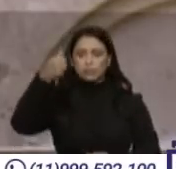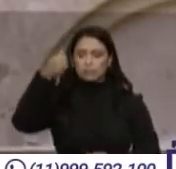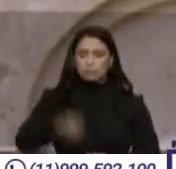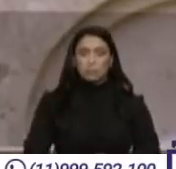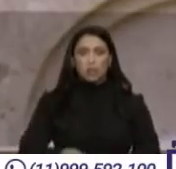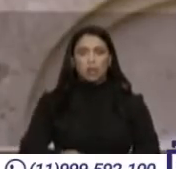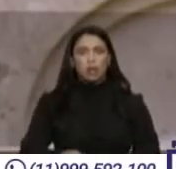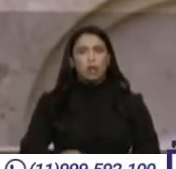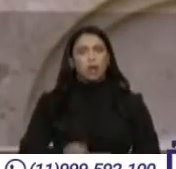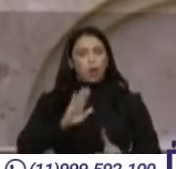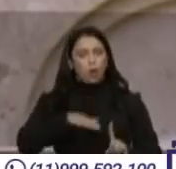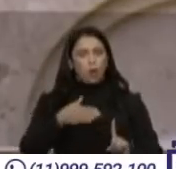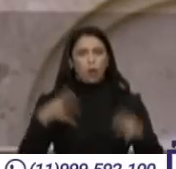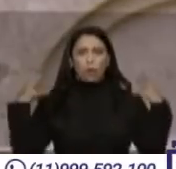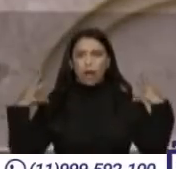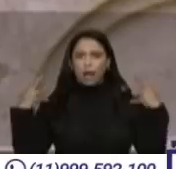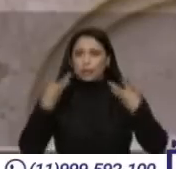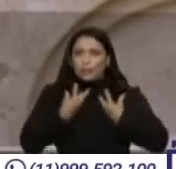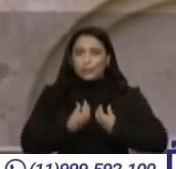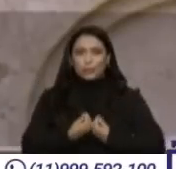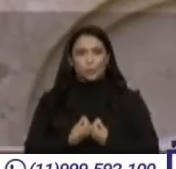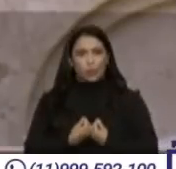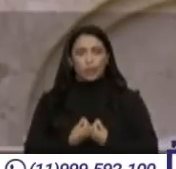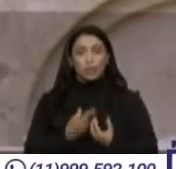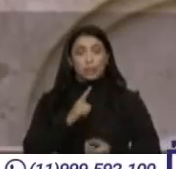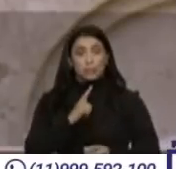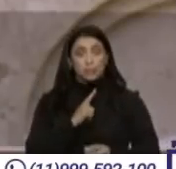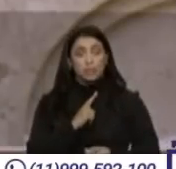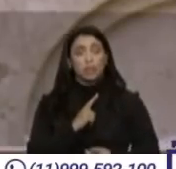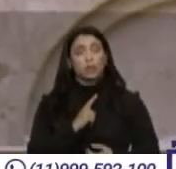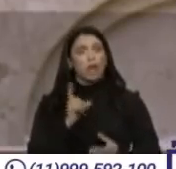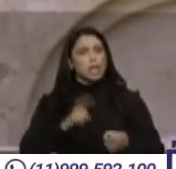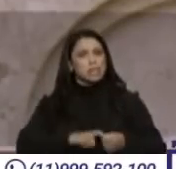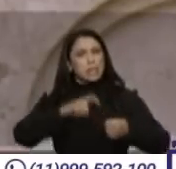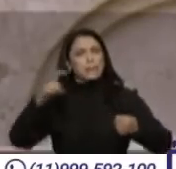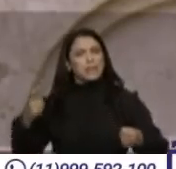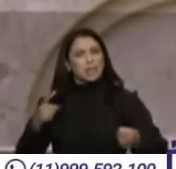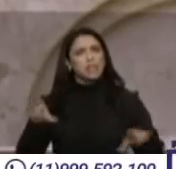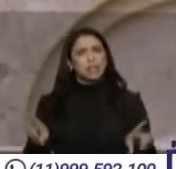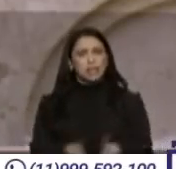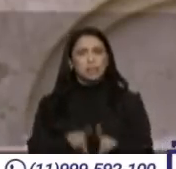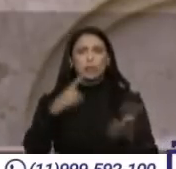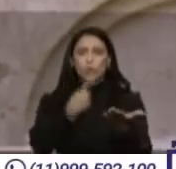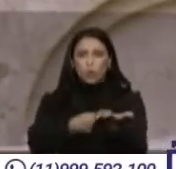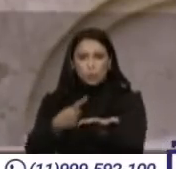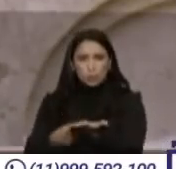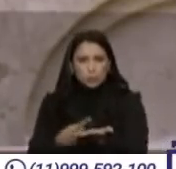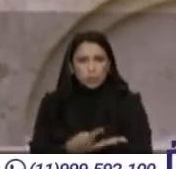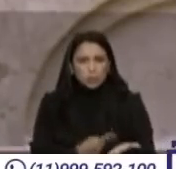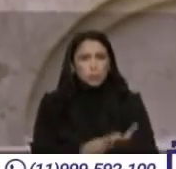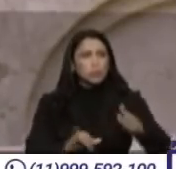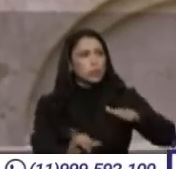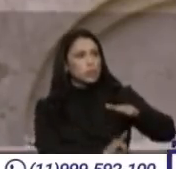honram a toga que vestem, e mercê de sua independência e comprometimento com as